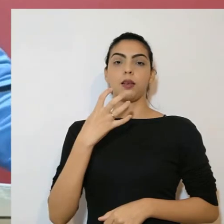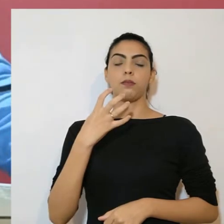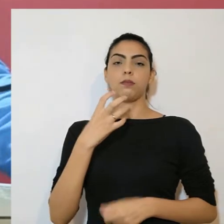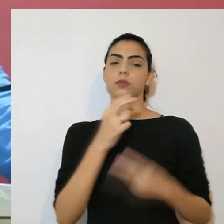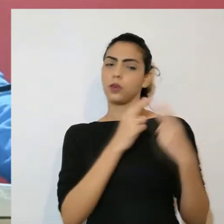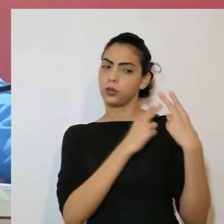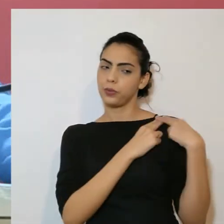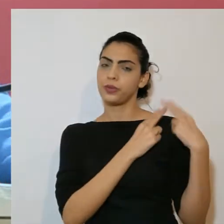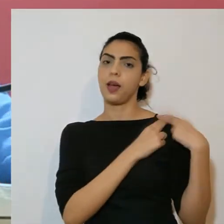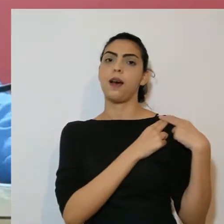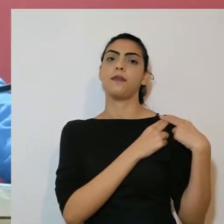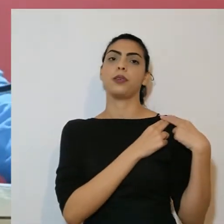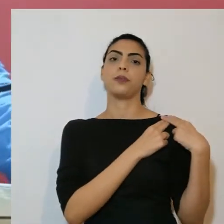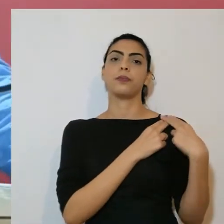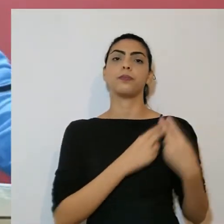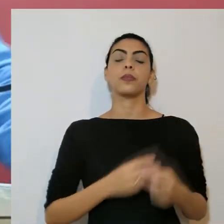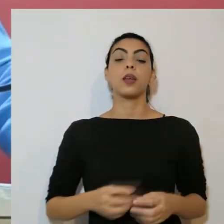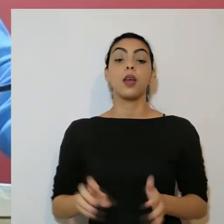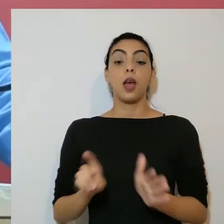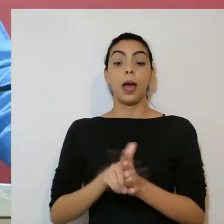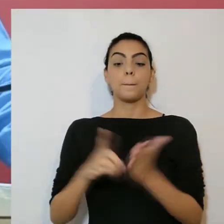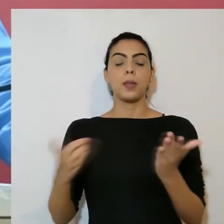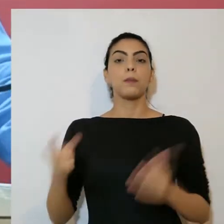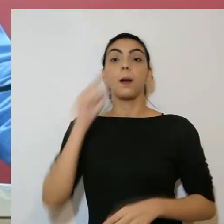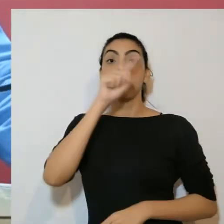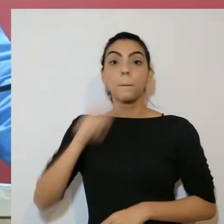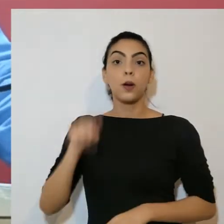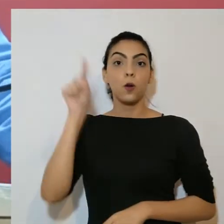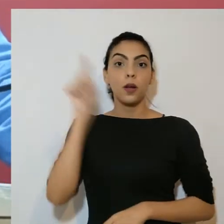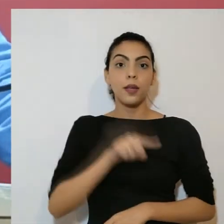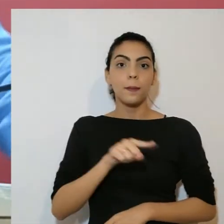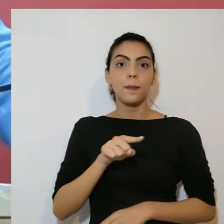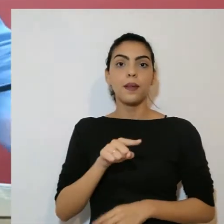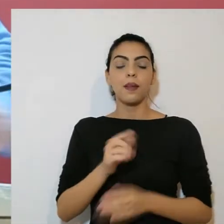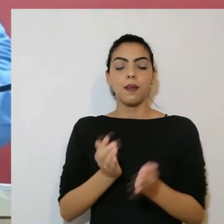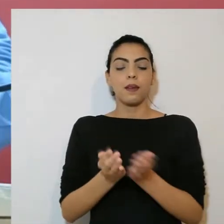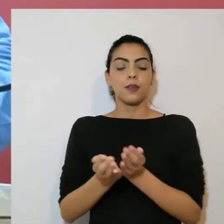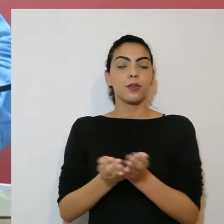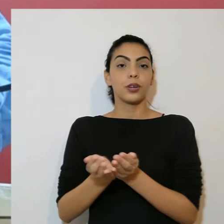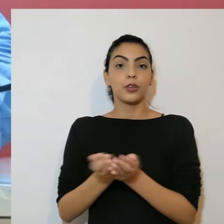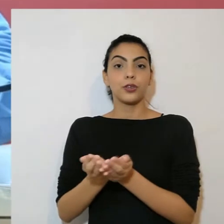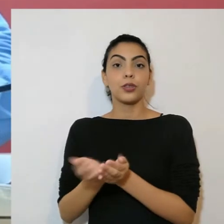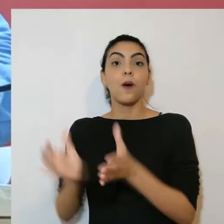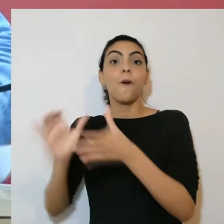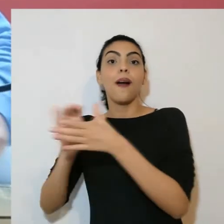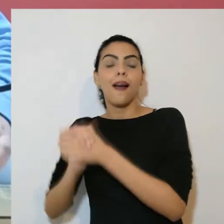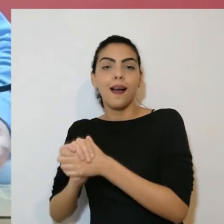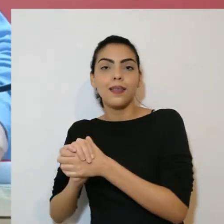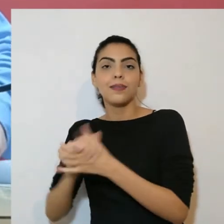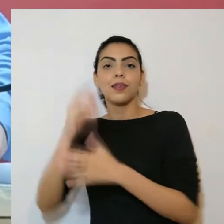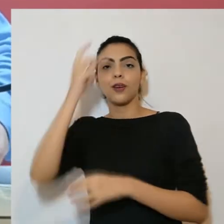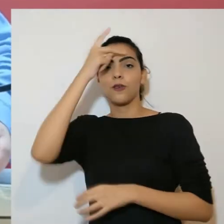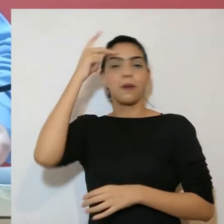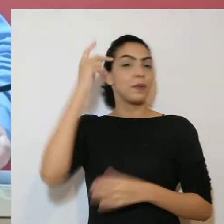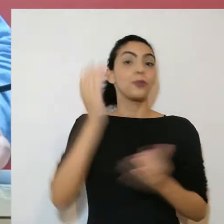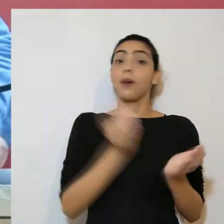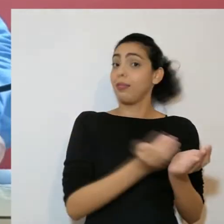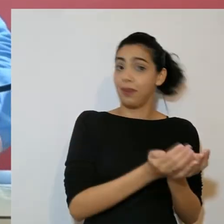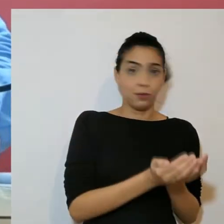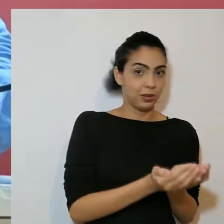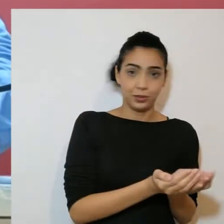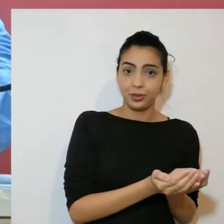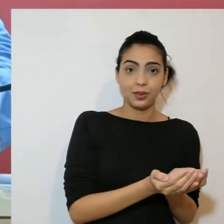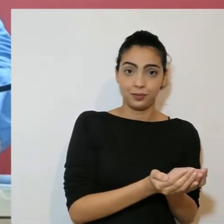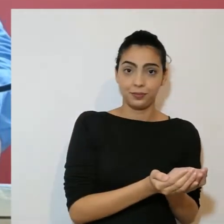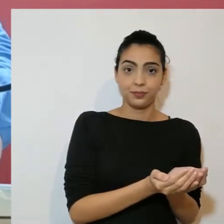pessoa séria. A Bíblia também proíbe que o cristão case com um não cristão, né?